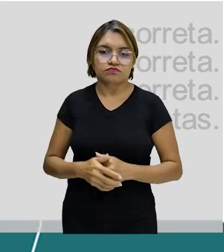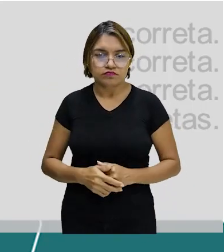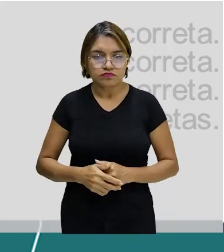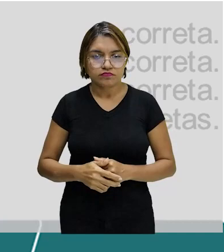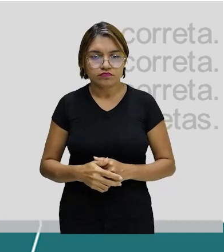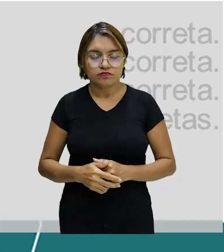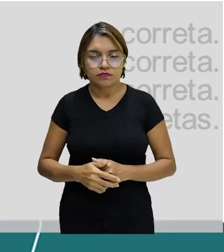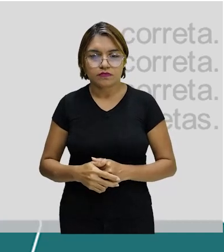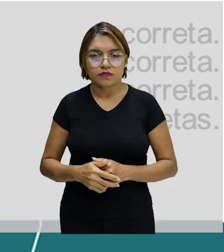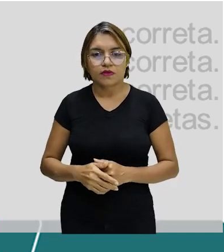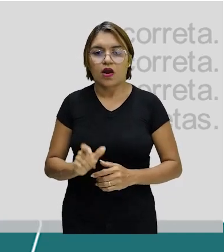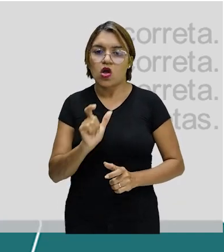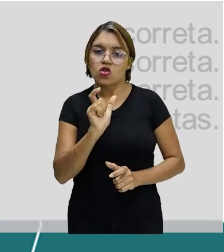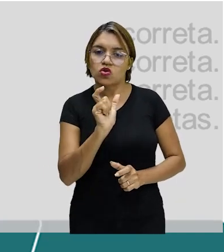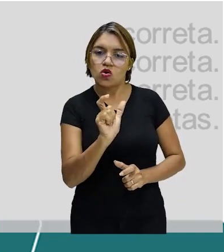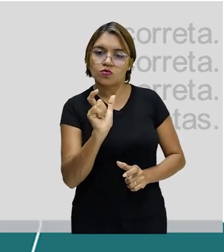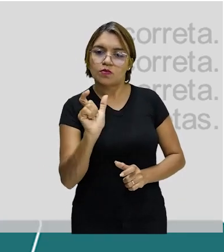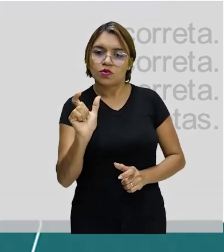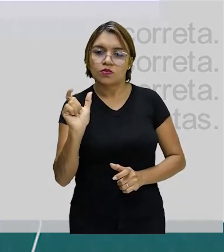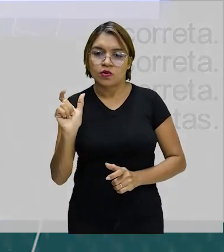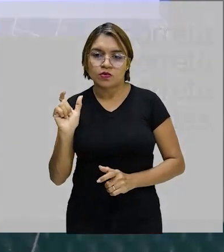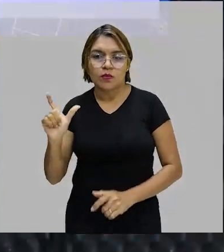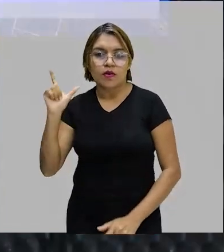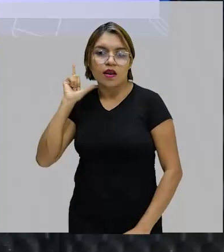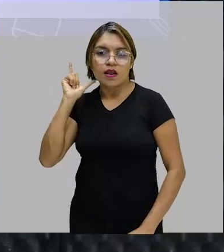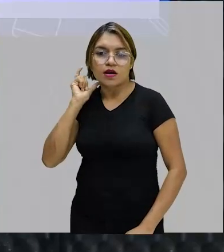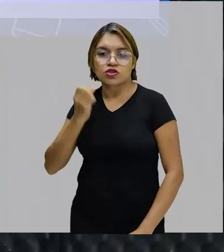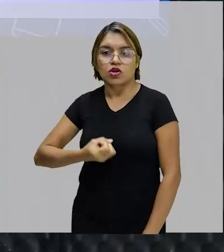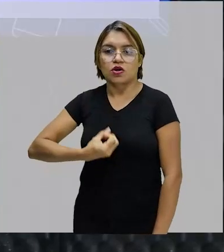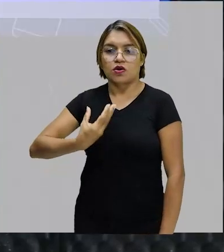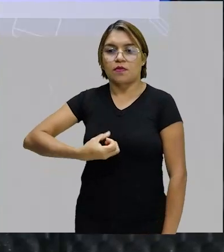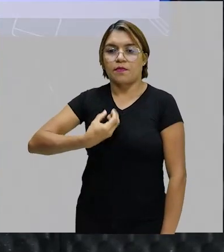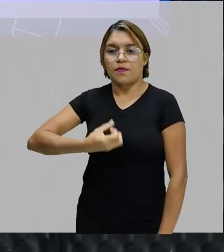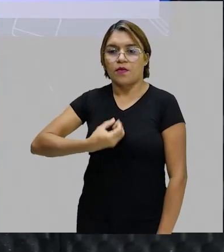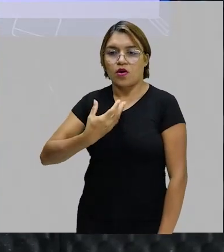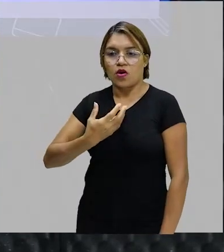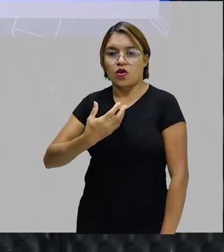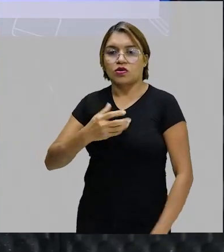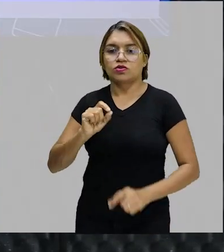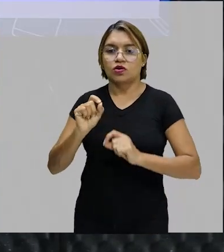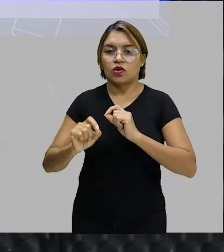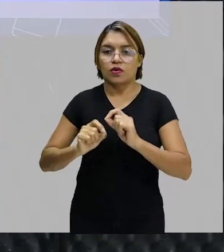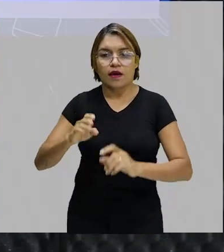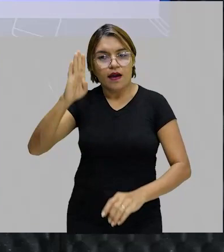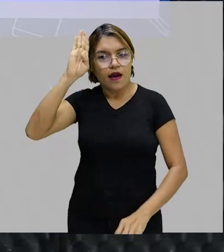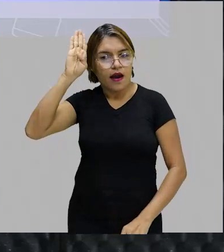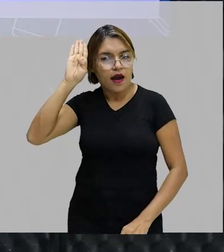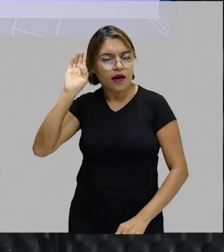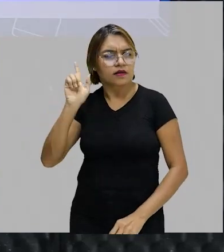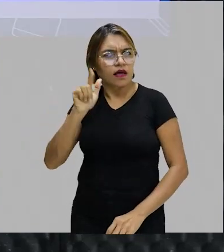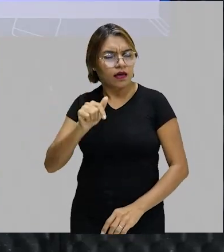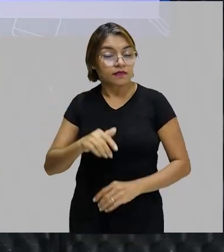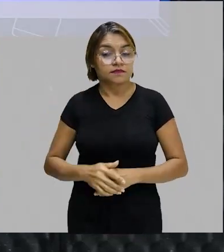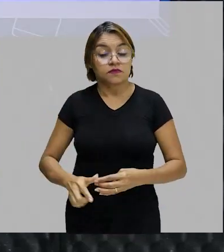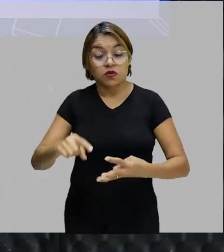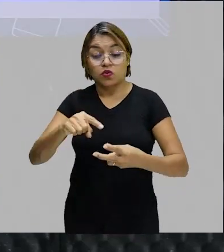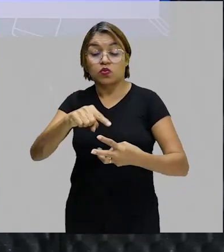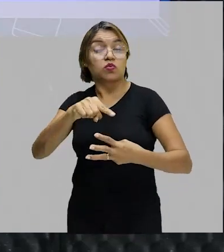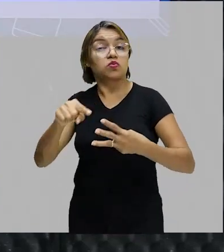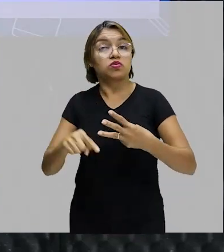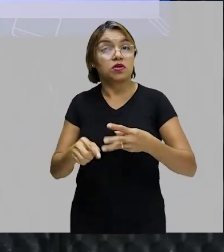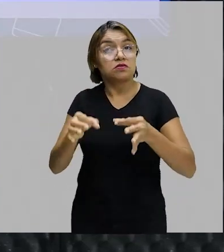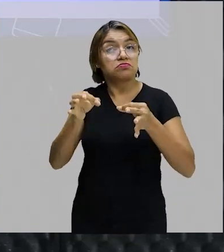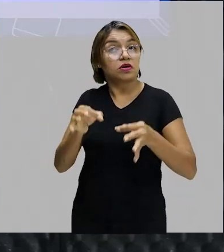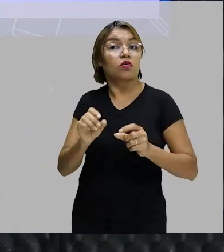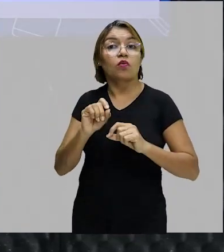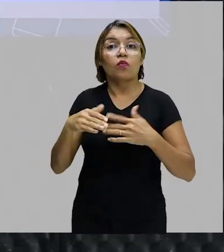expressões em latim que expressam essas tendências árcades. Então, qual dos três estariam corretos? Foi bem falado aí, né, ao longo